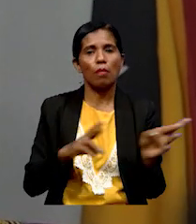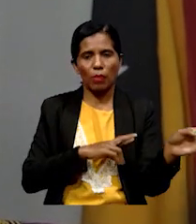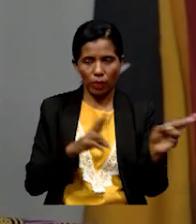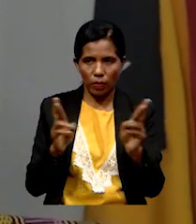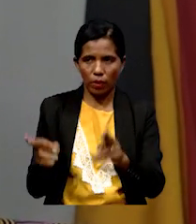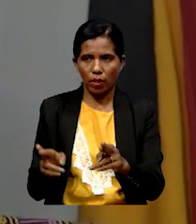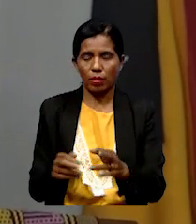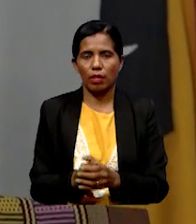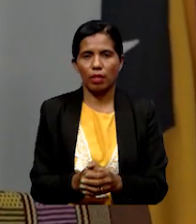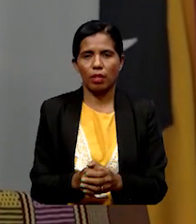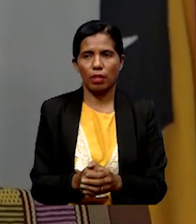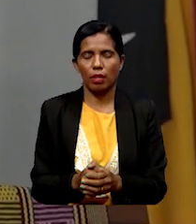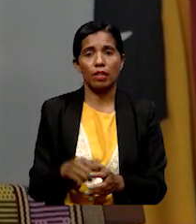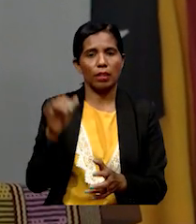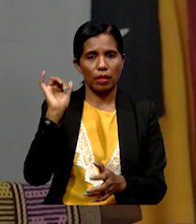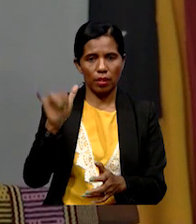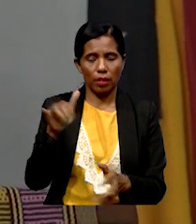sia kala sia